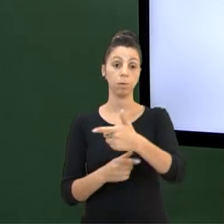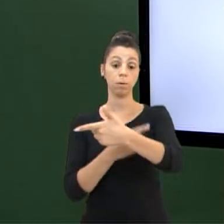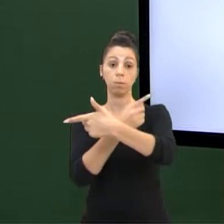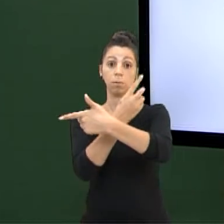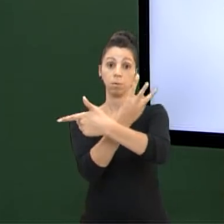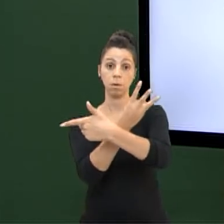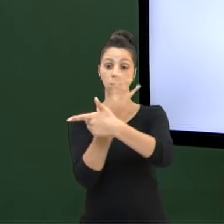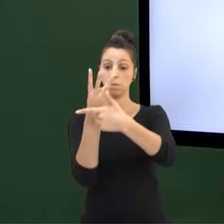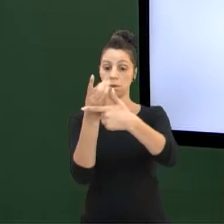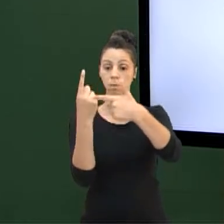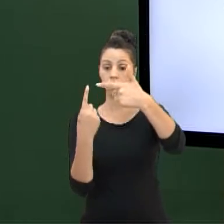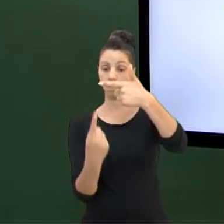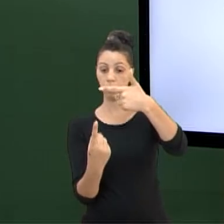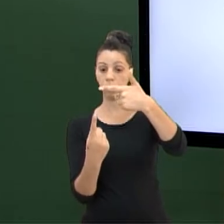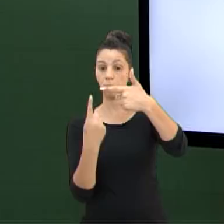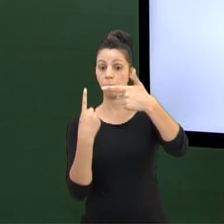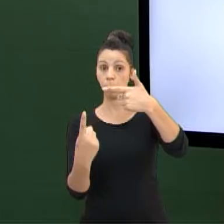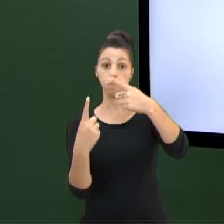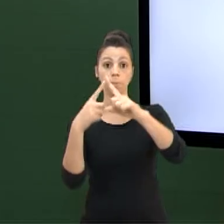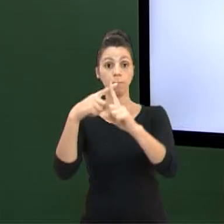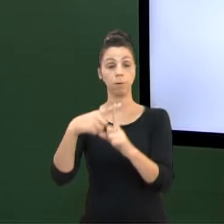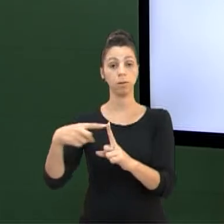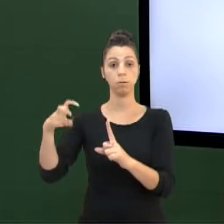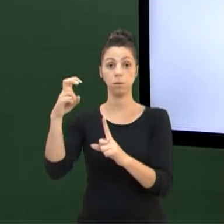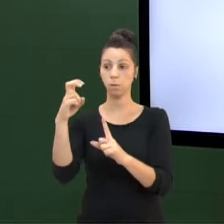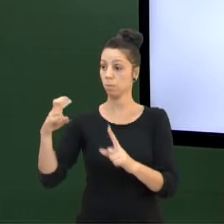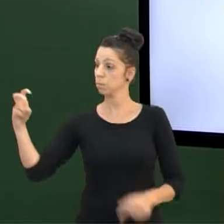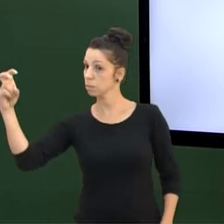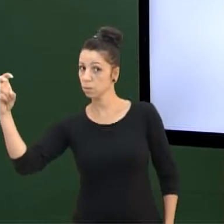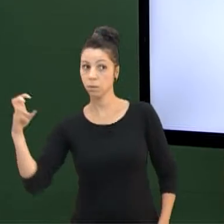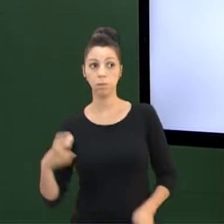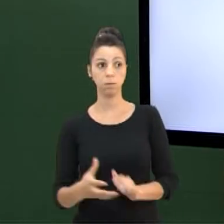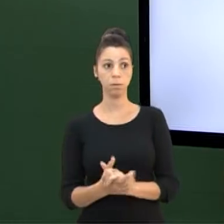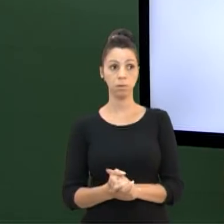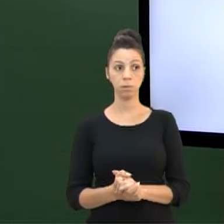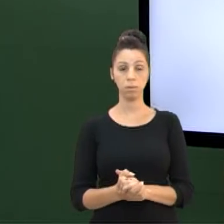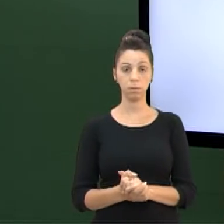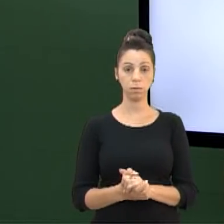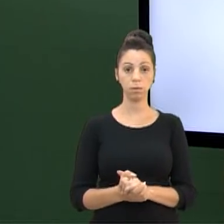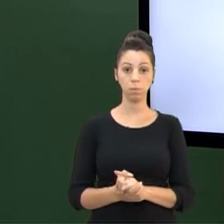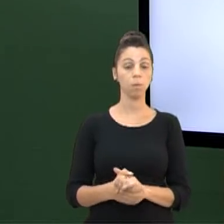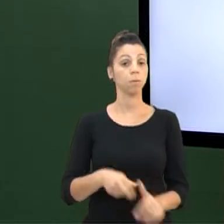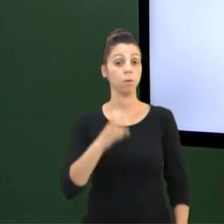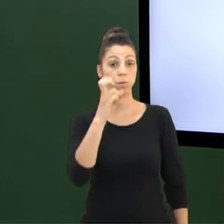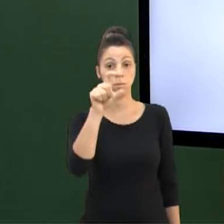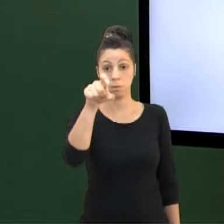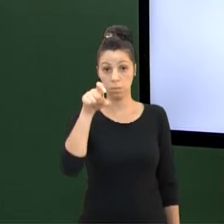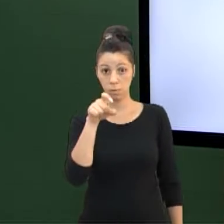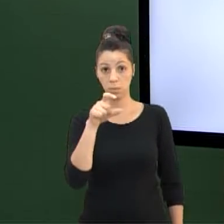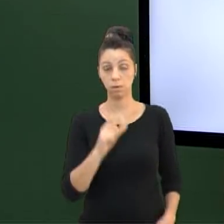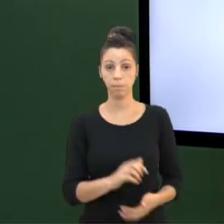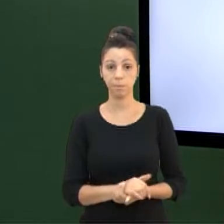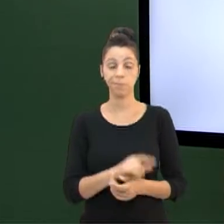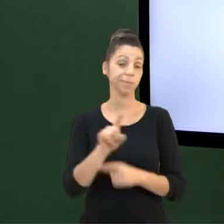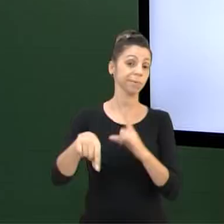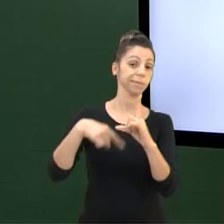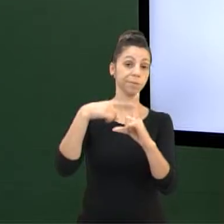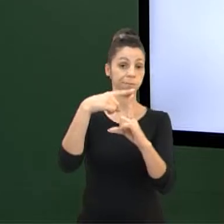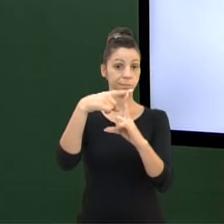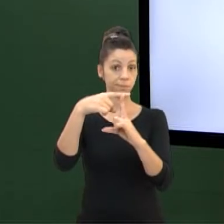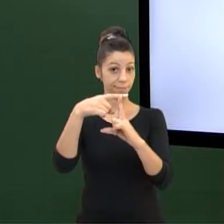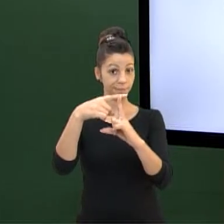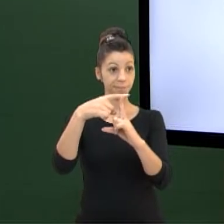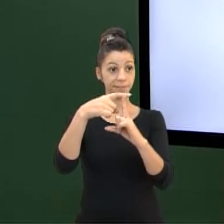1. 1 vezes 5 é 5, ok? 5x neste caso, tá bom? Mas,